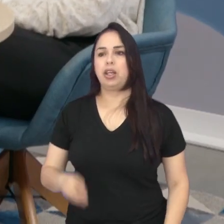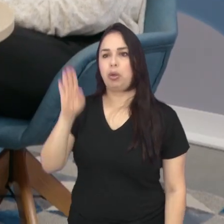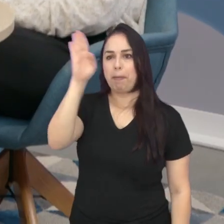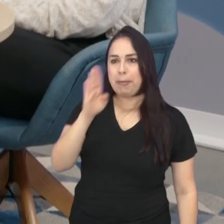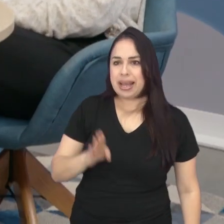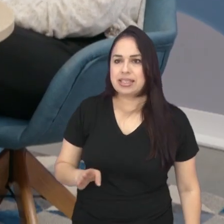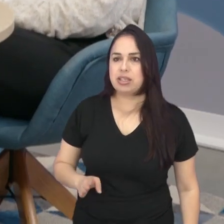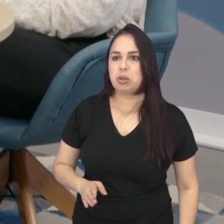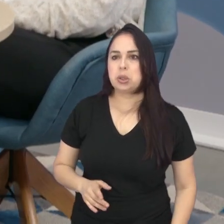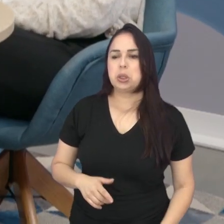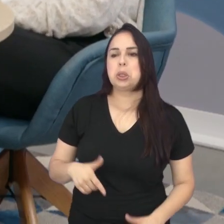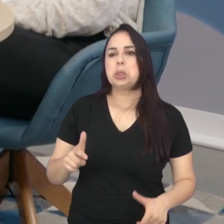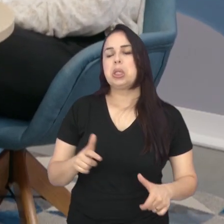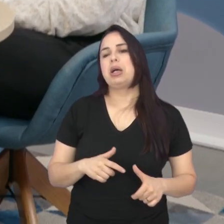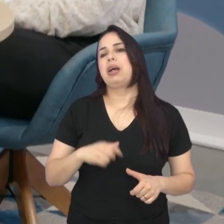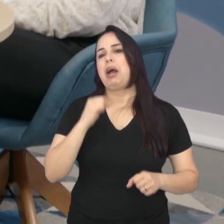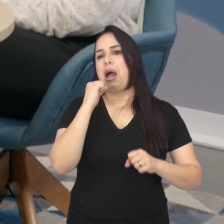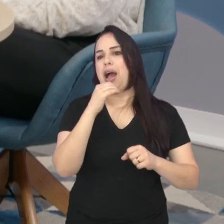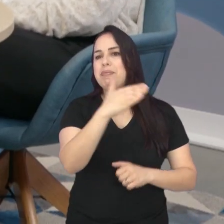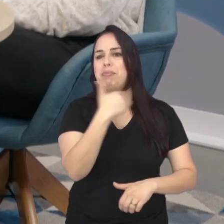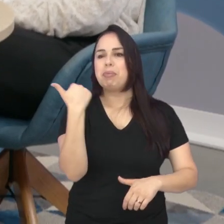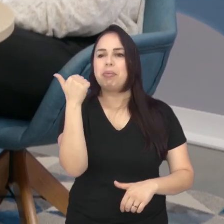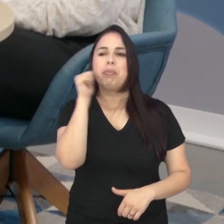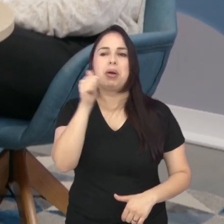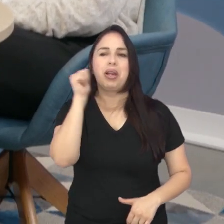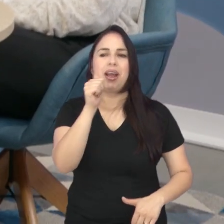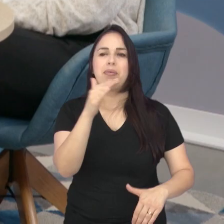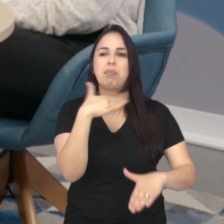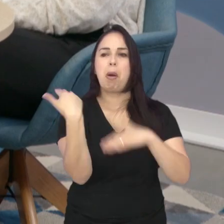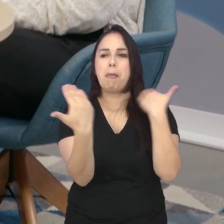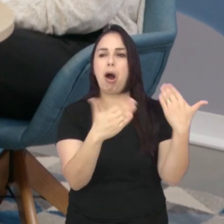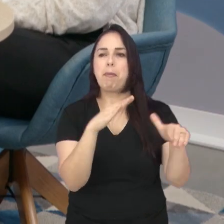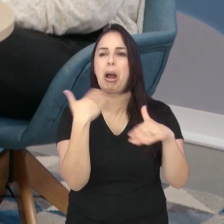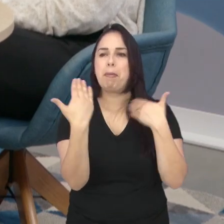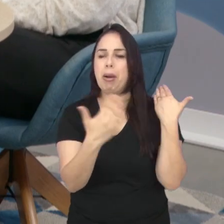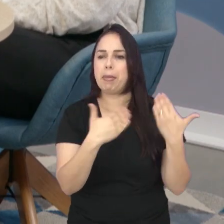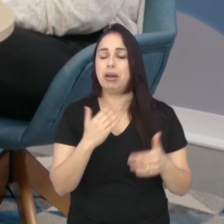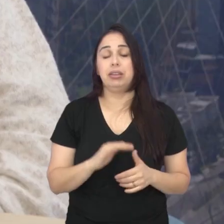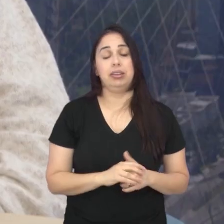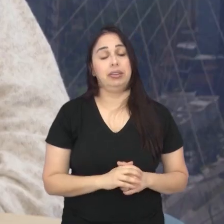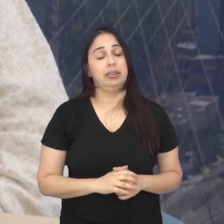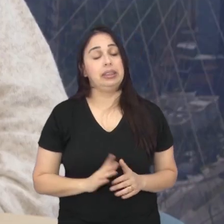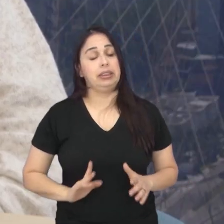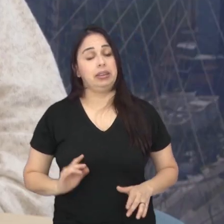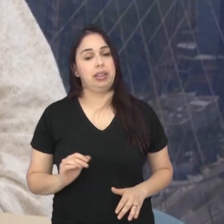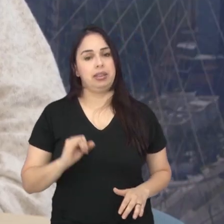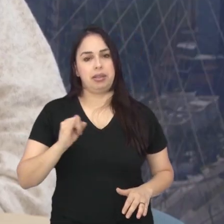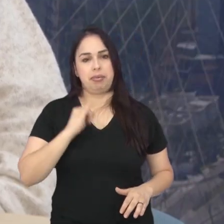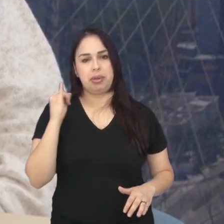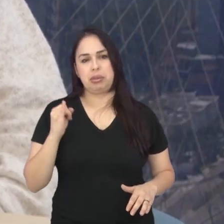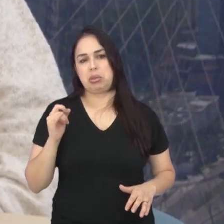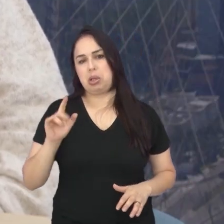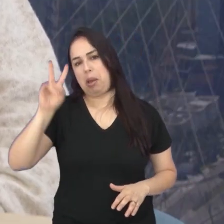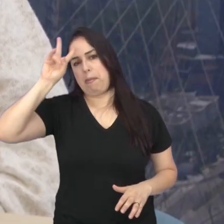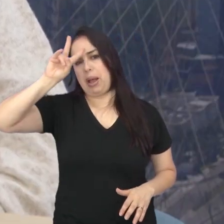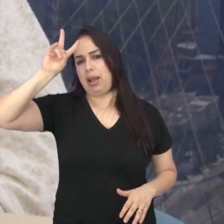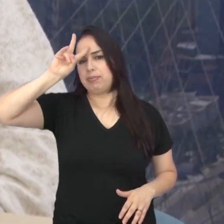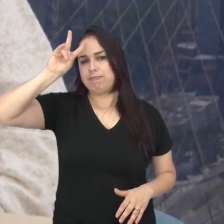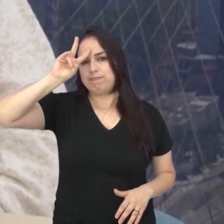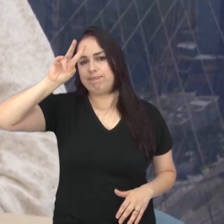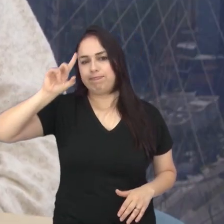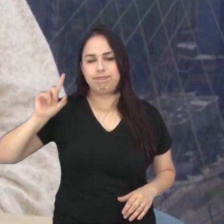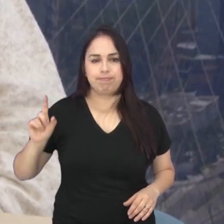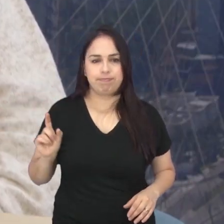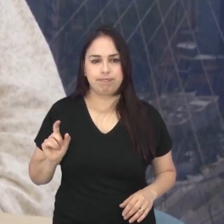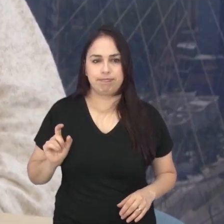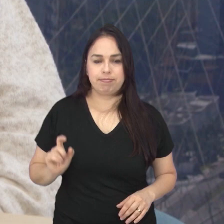onde mais mata mulheres no mundo. Um dado muito triste. Então, é importante a gente fazer essa ressalva